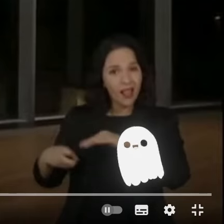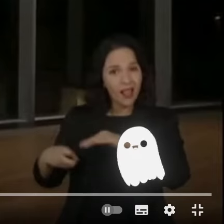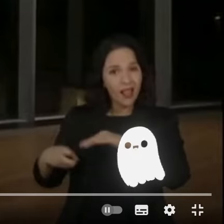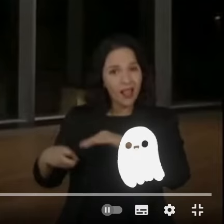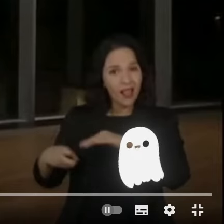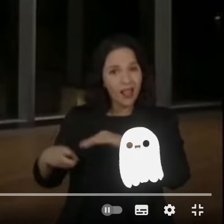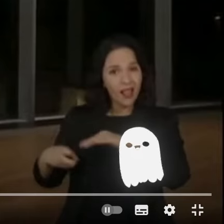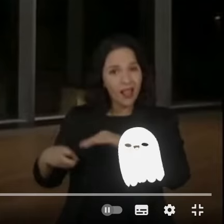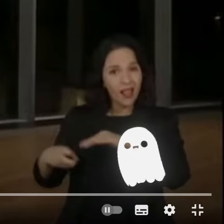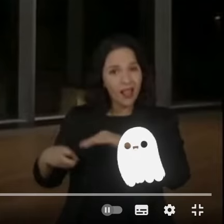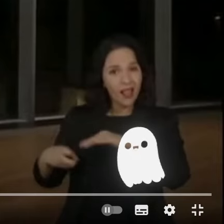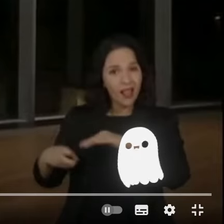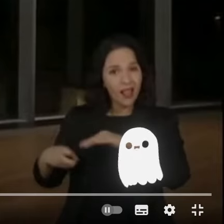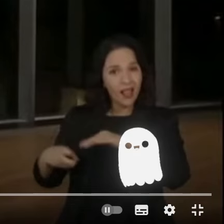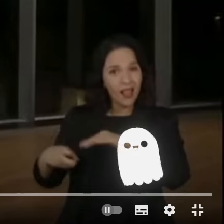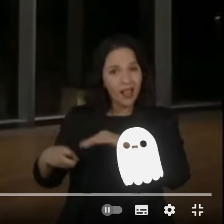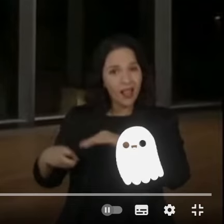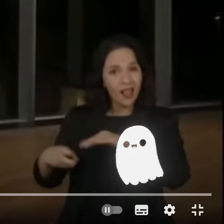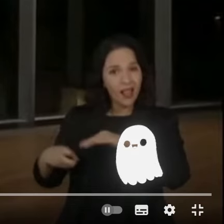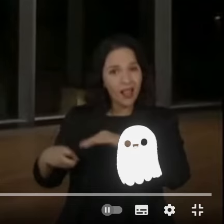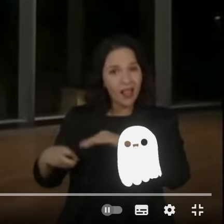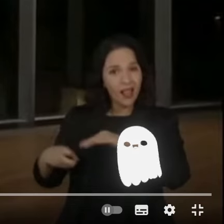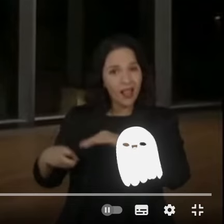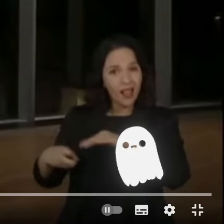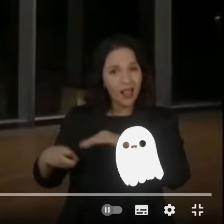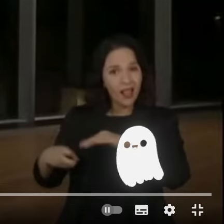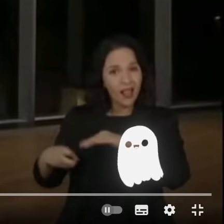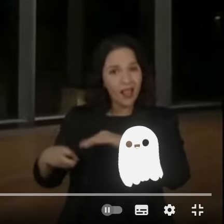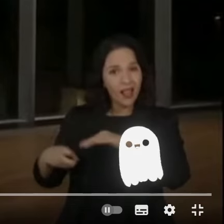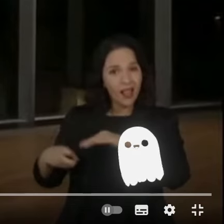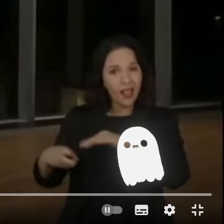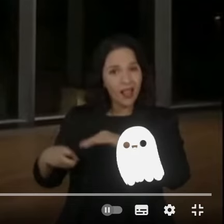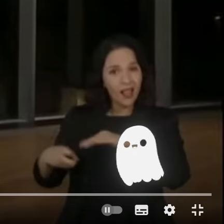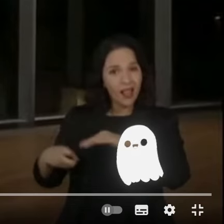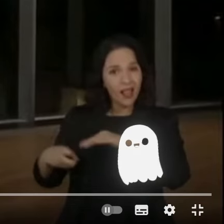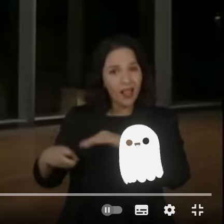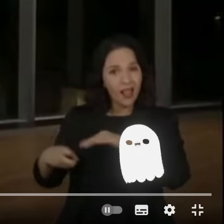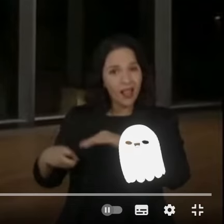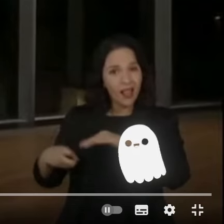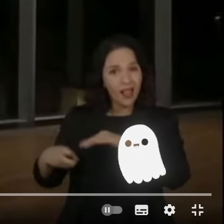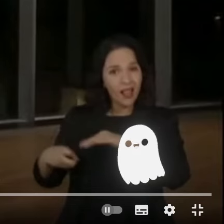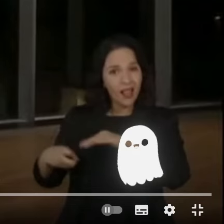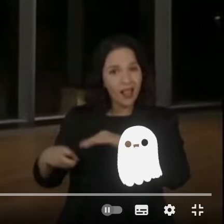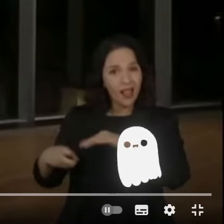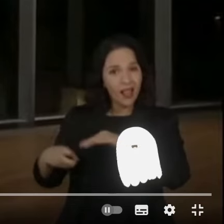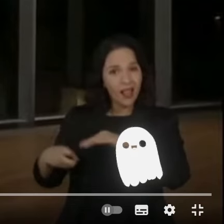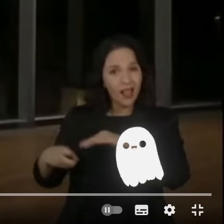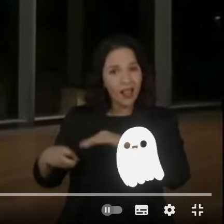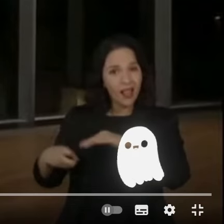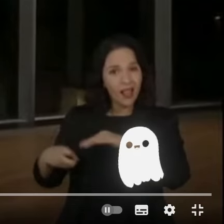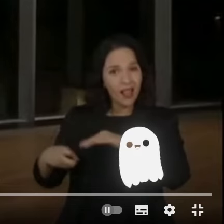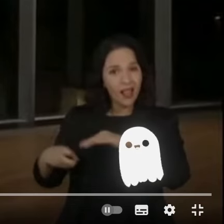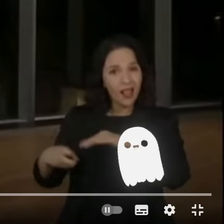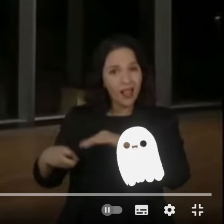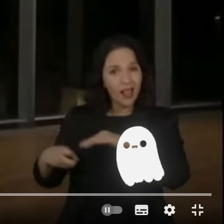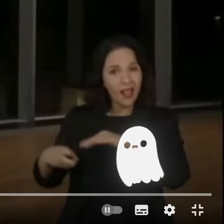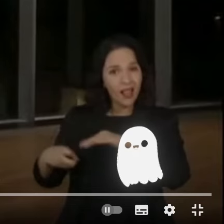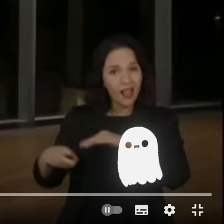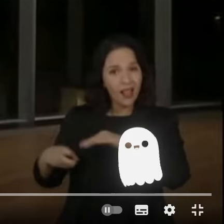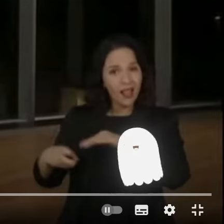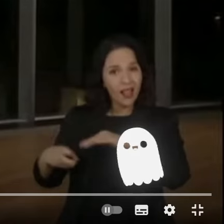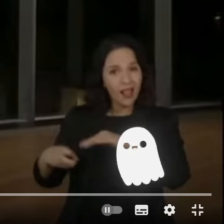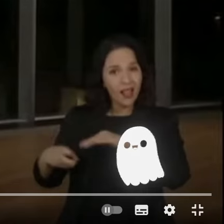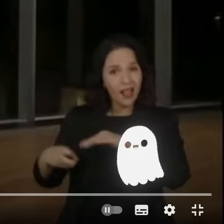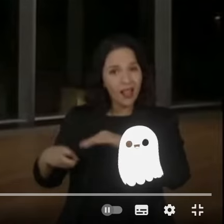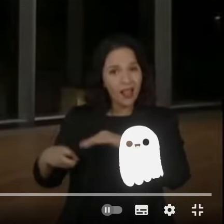aí o Vini ficou com muito medo. E ele não conseguia dormir. Aí ele acordou os pais dele. E falou, a gente